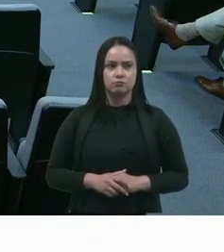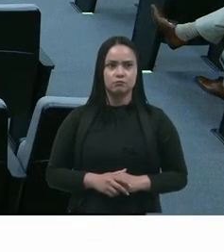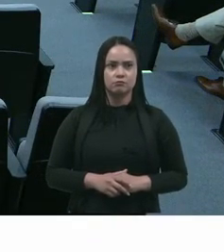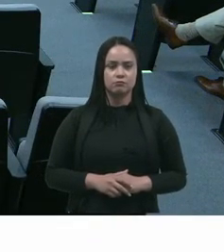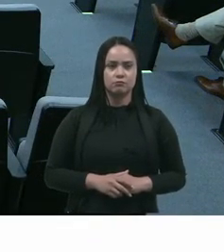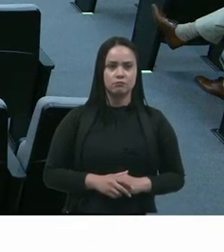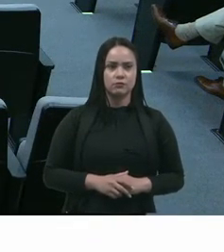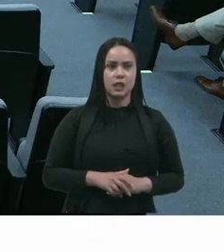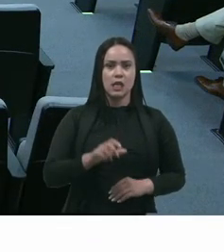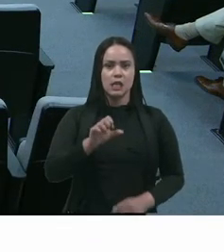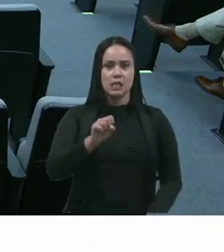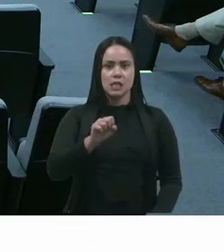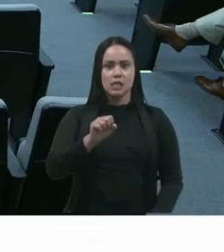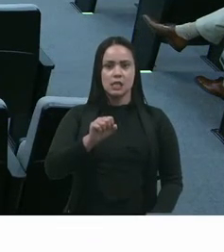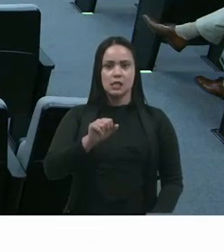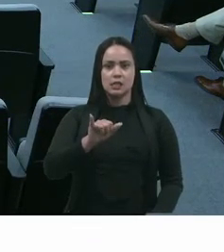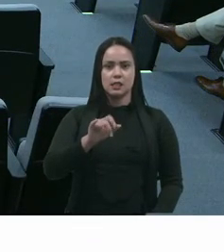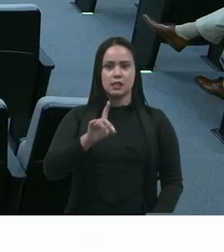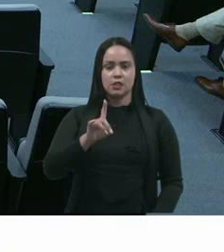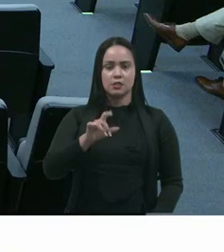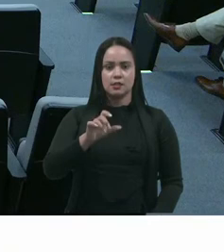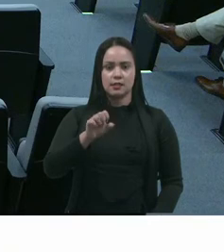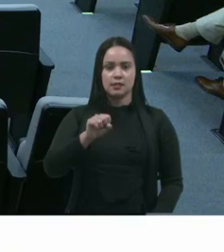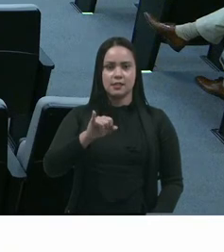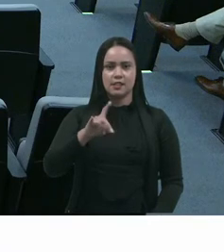Quero Sidney Madruga.